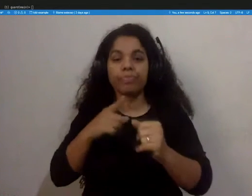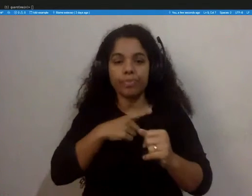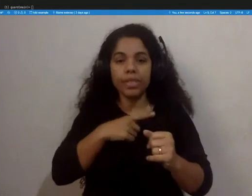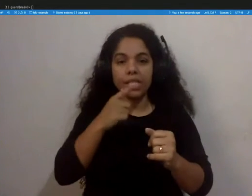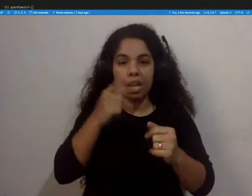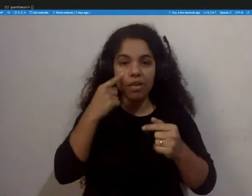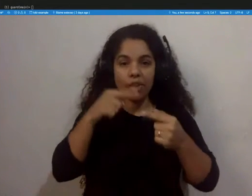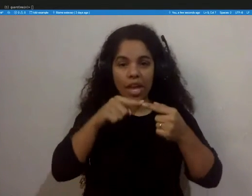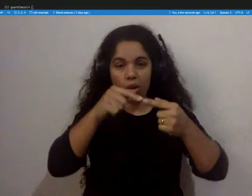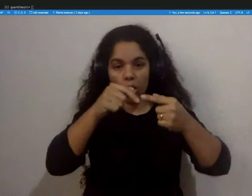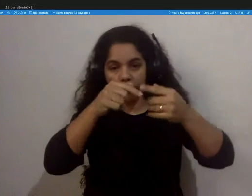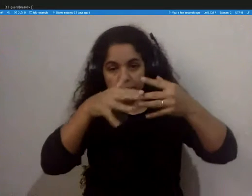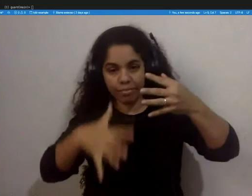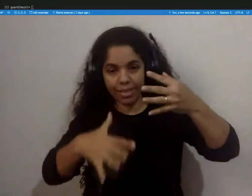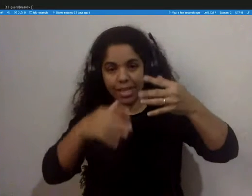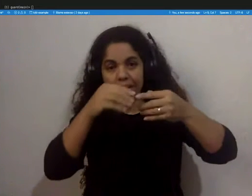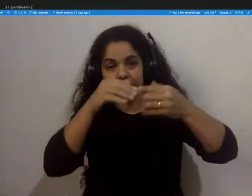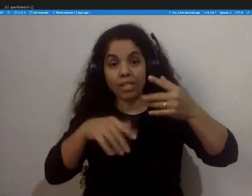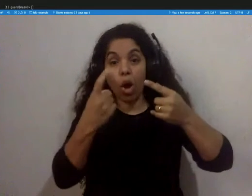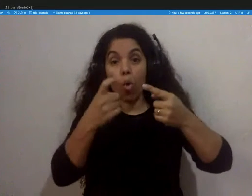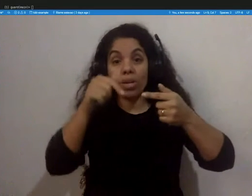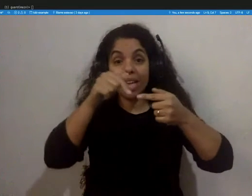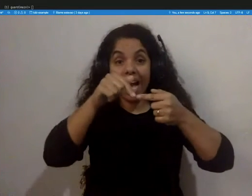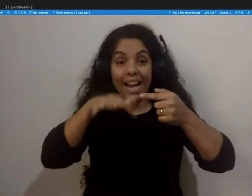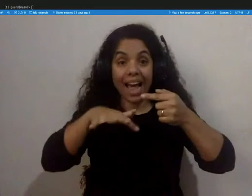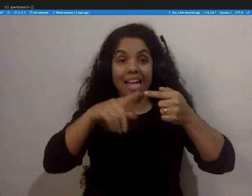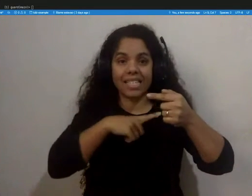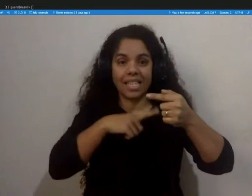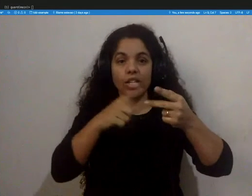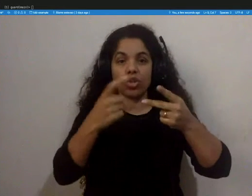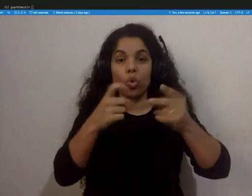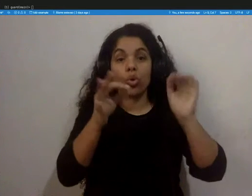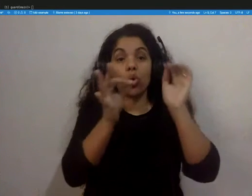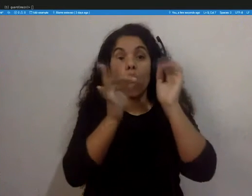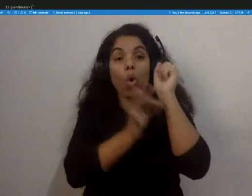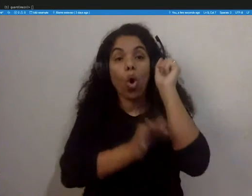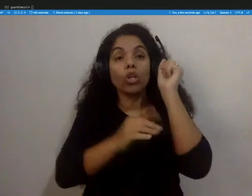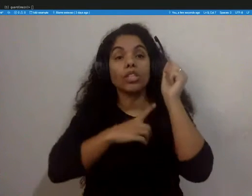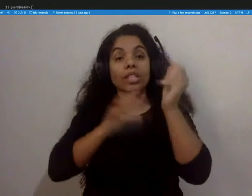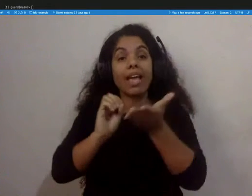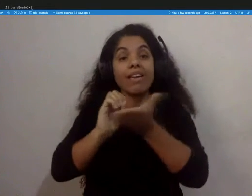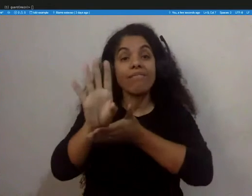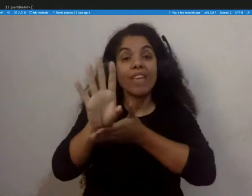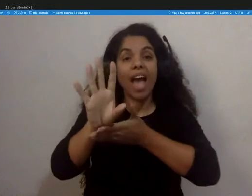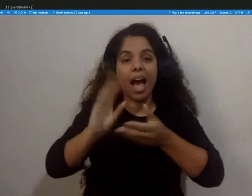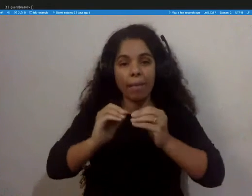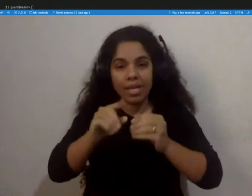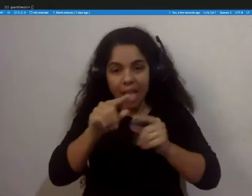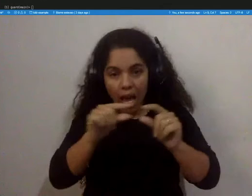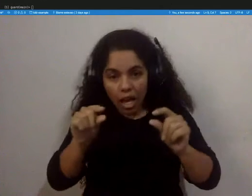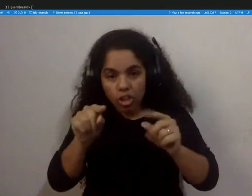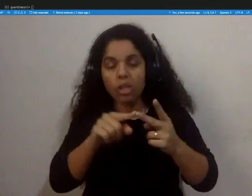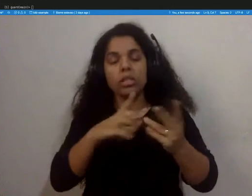minha árvore, até o momento, a única classe que existe, ou o único código que existe é enviar mensagem. Aqui tem algumas